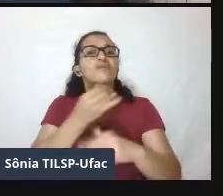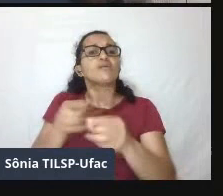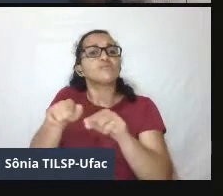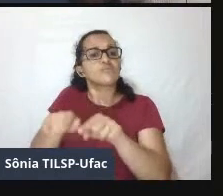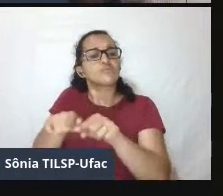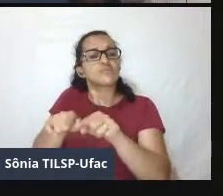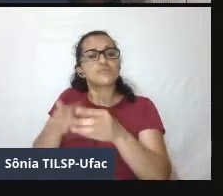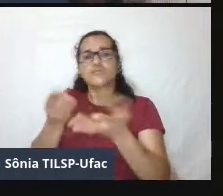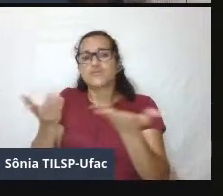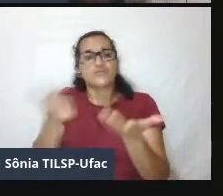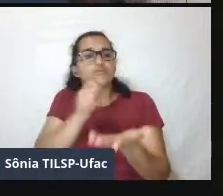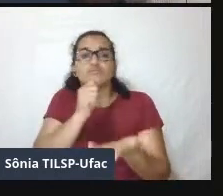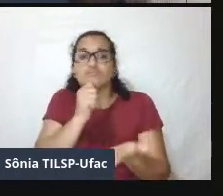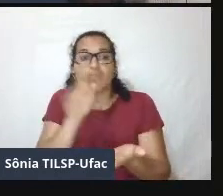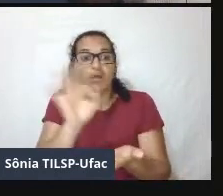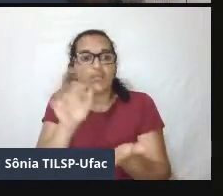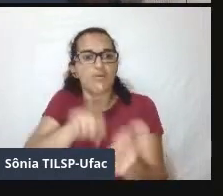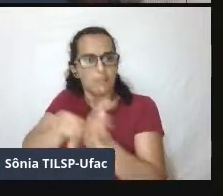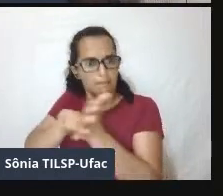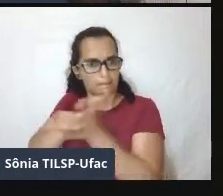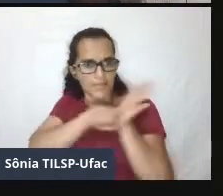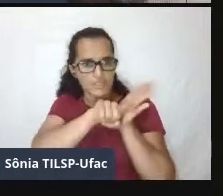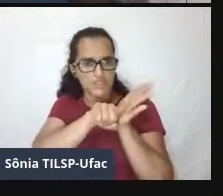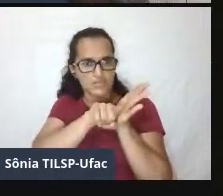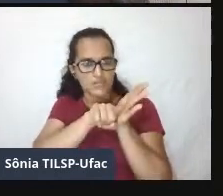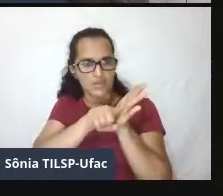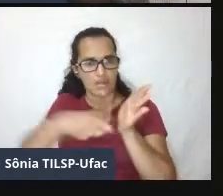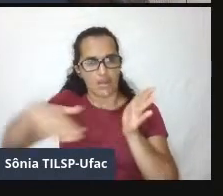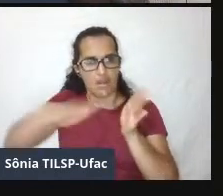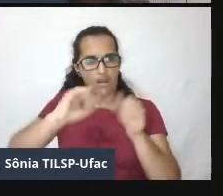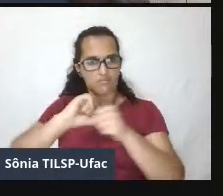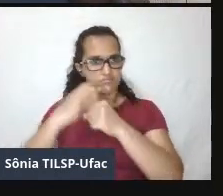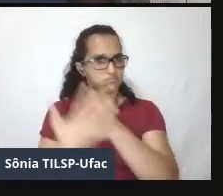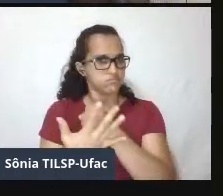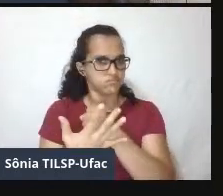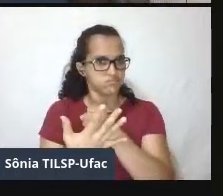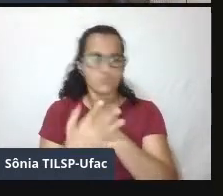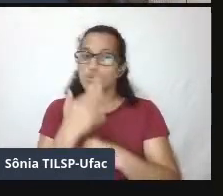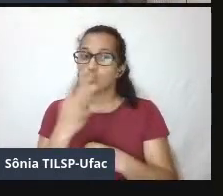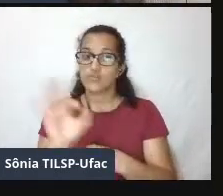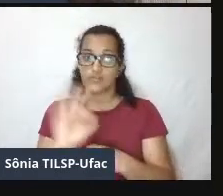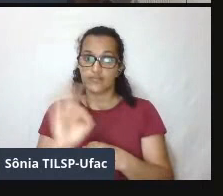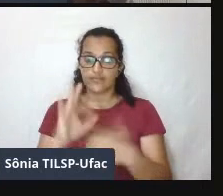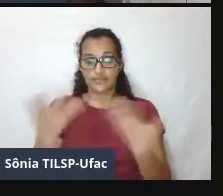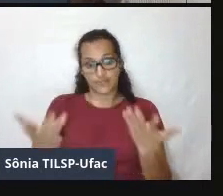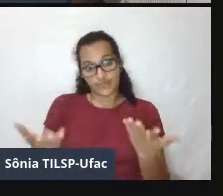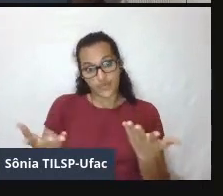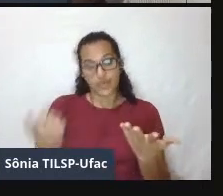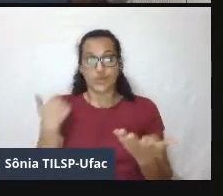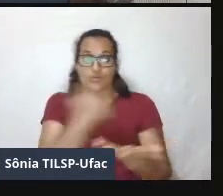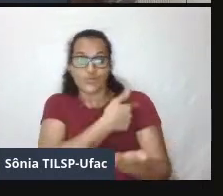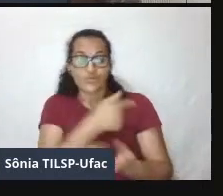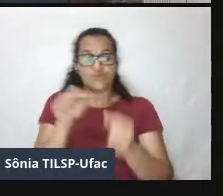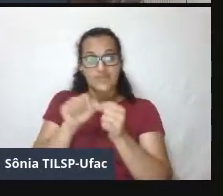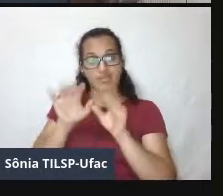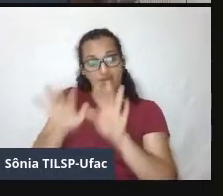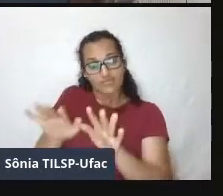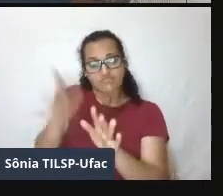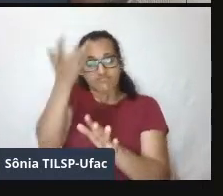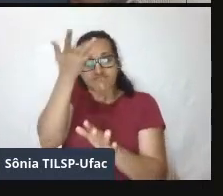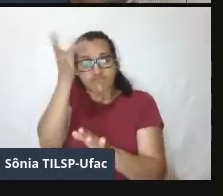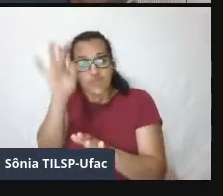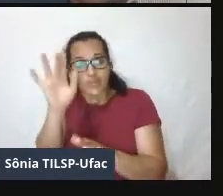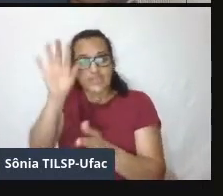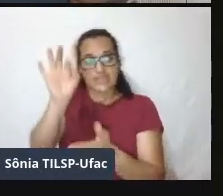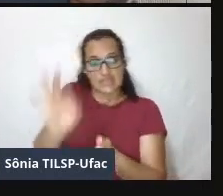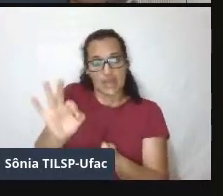nunca aconteceu. Então, existiam algumas recomendações que nós fazíamos com um certo ceticismo, se aquilo realmente ia ter